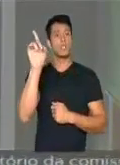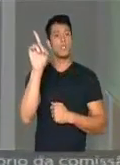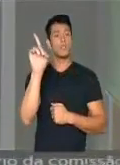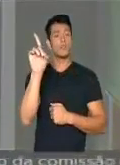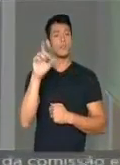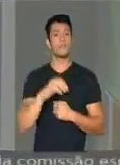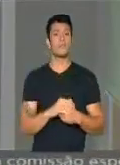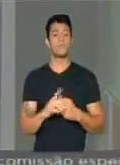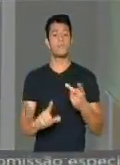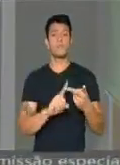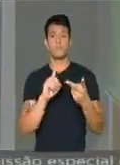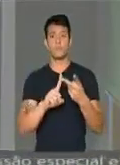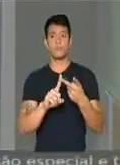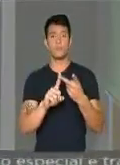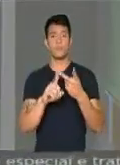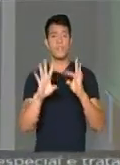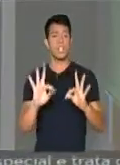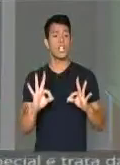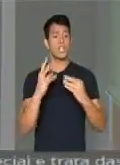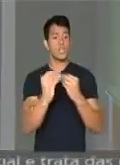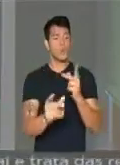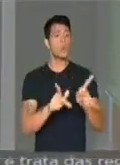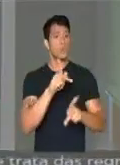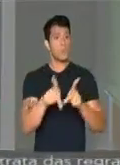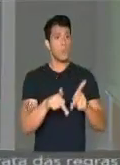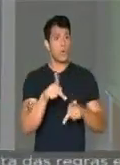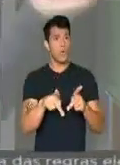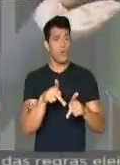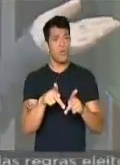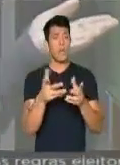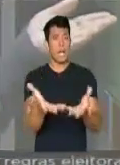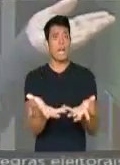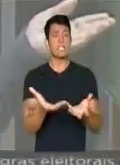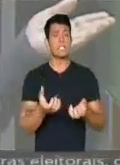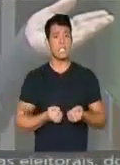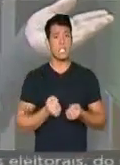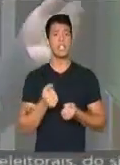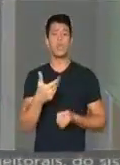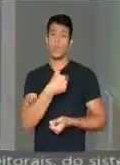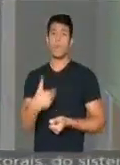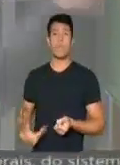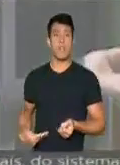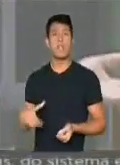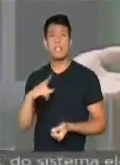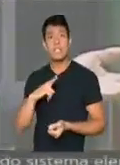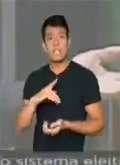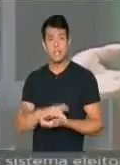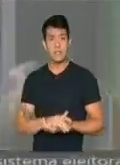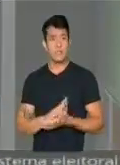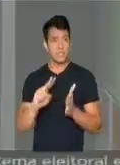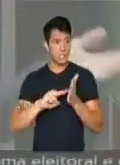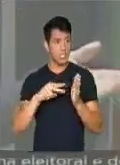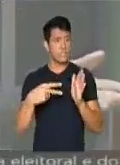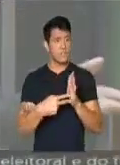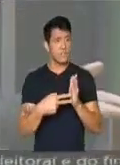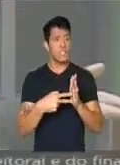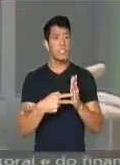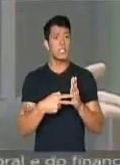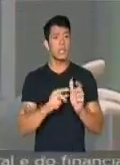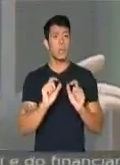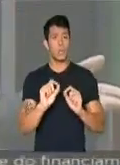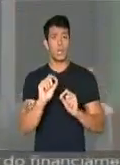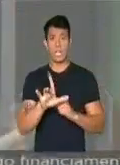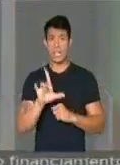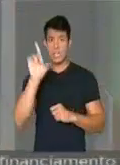diz assim: todo povo merece o governo que tem. Significa dizer que Deus quer que o povo